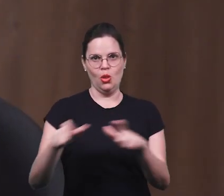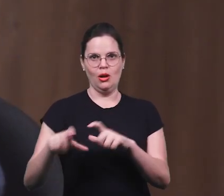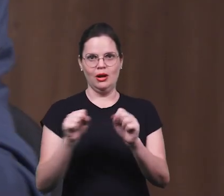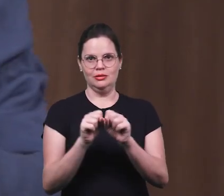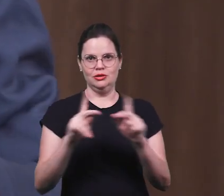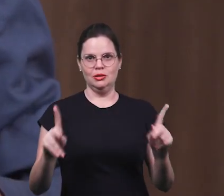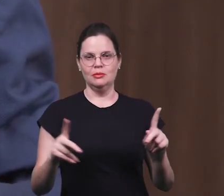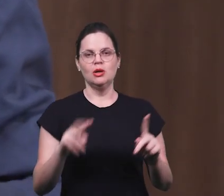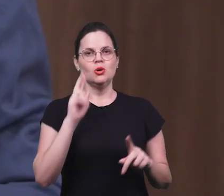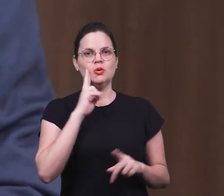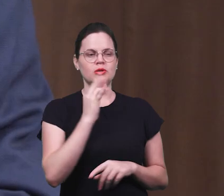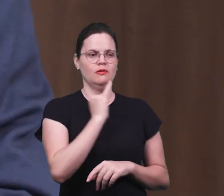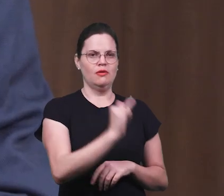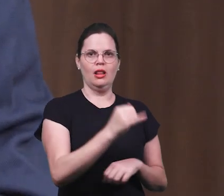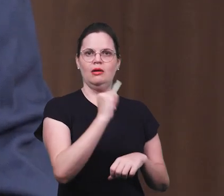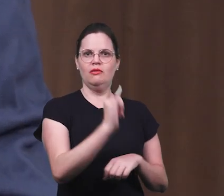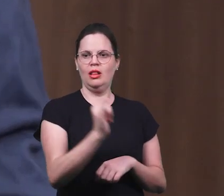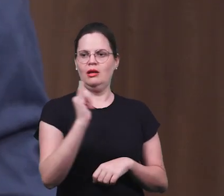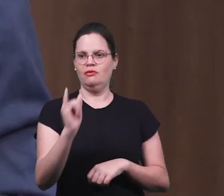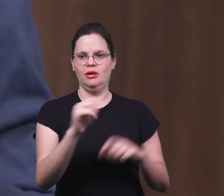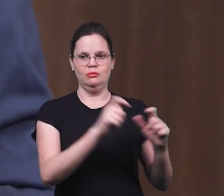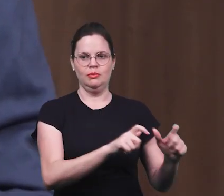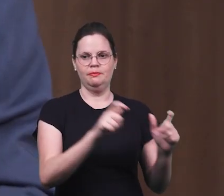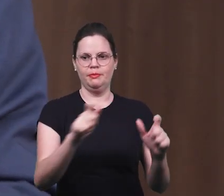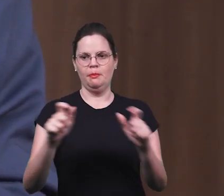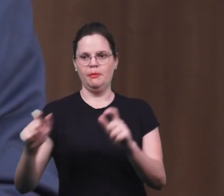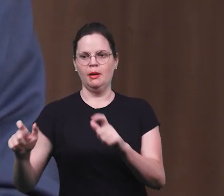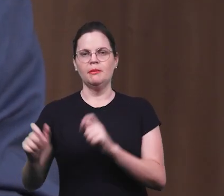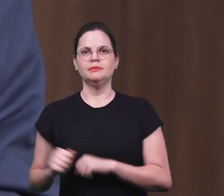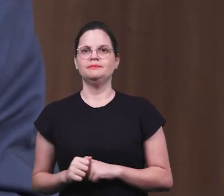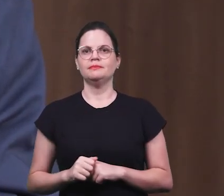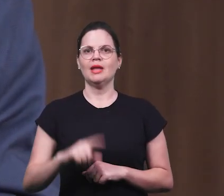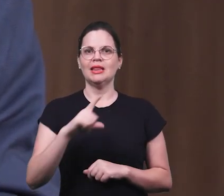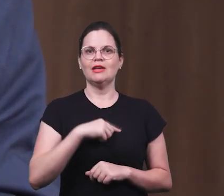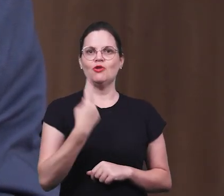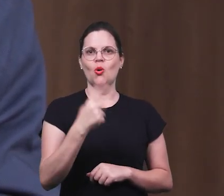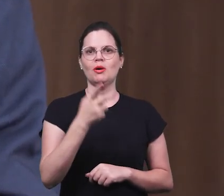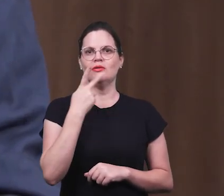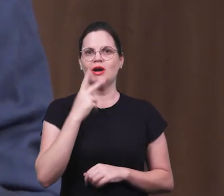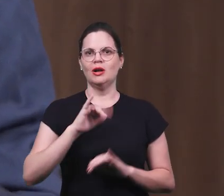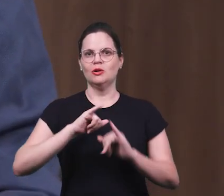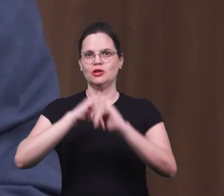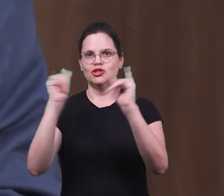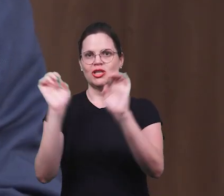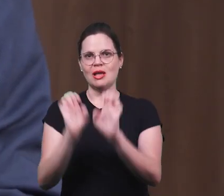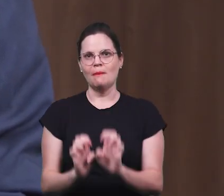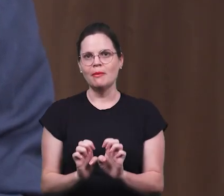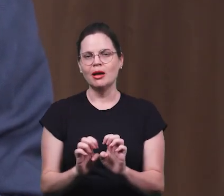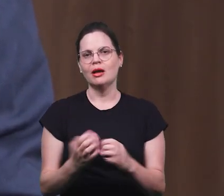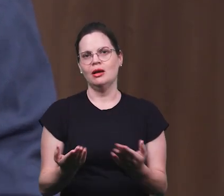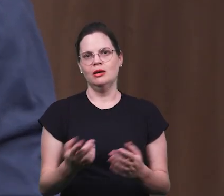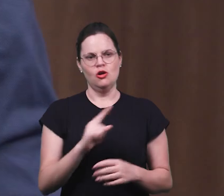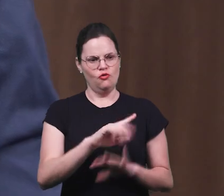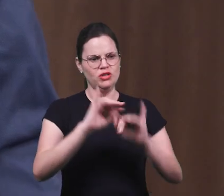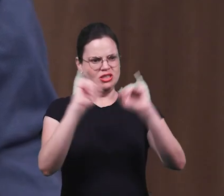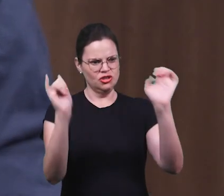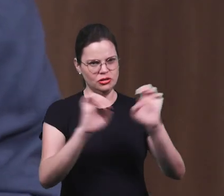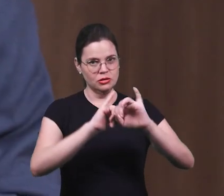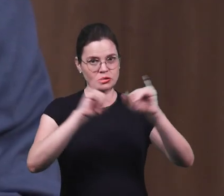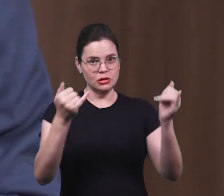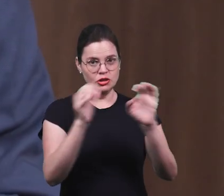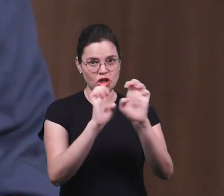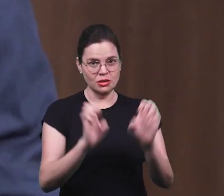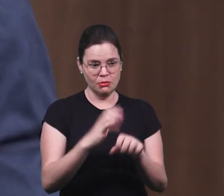coisas para várias igrejas aqui, por exemplo, falou de alguma que tolerava Jezabel, você está tolerando Jezabel aí dentro aí, está